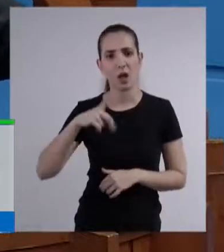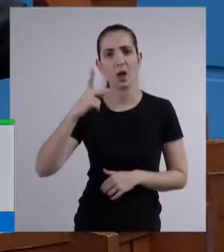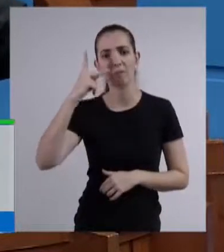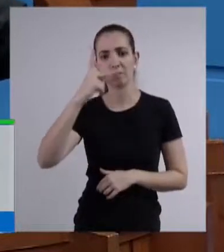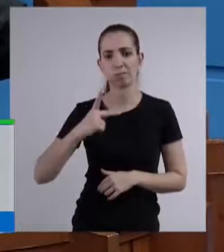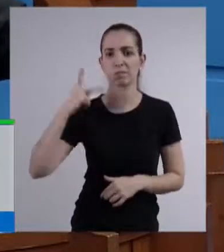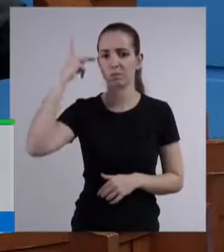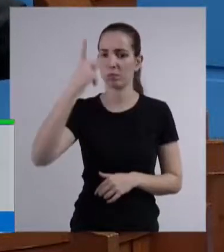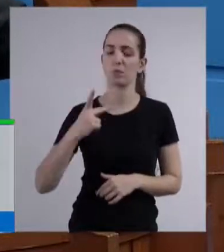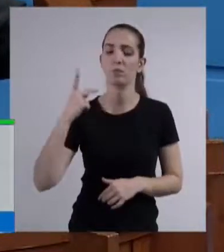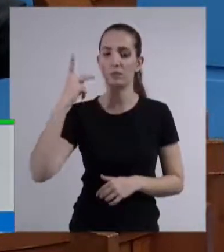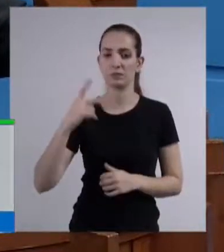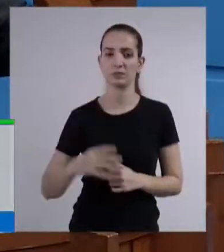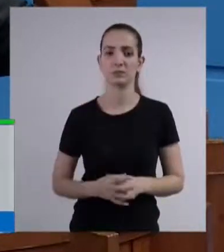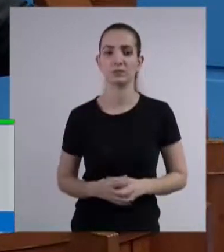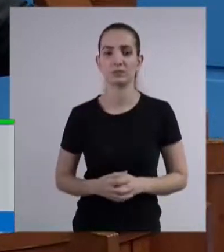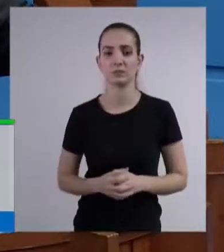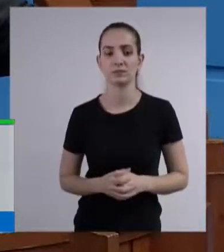política